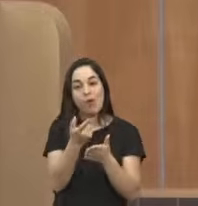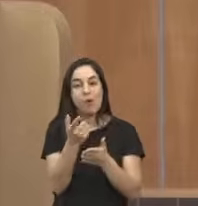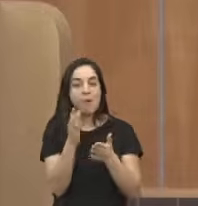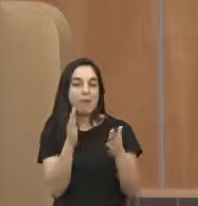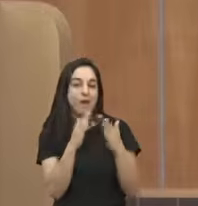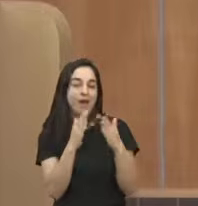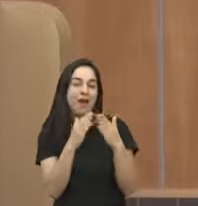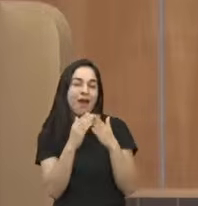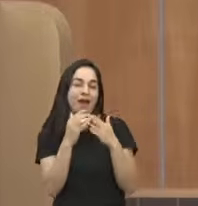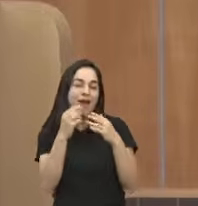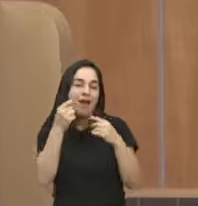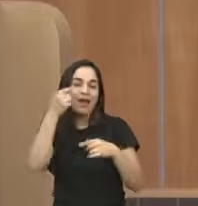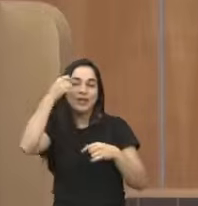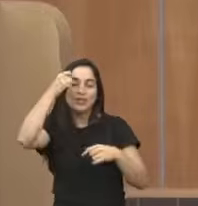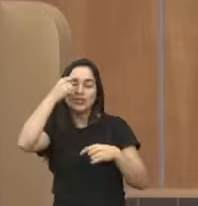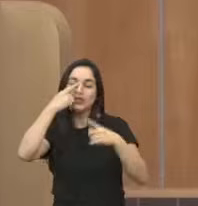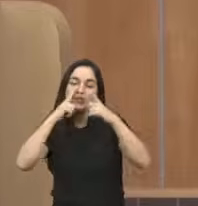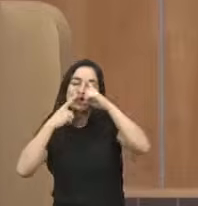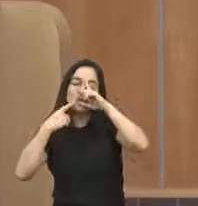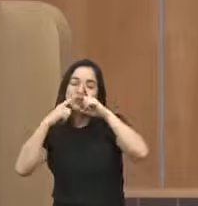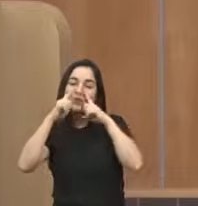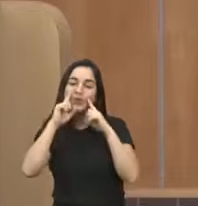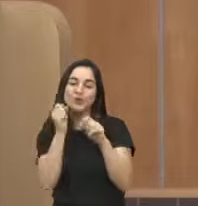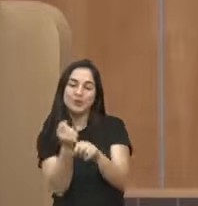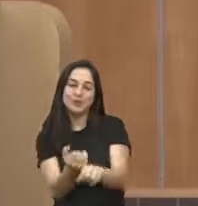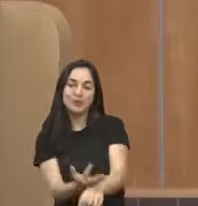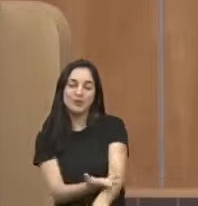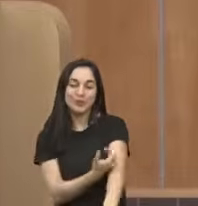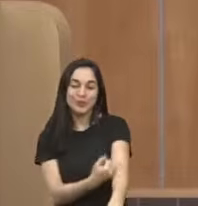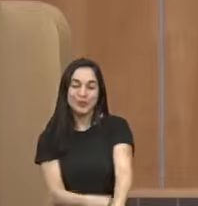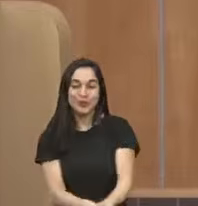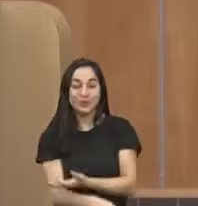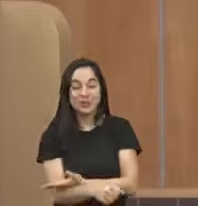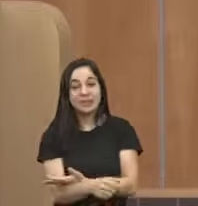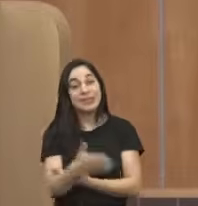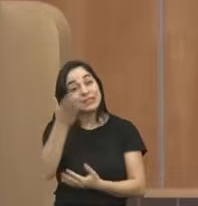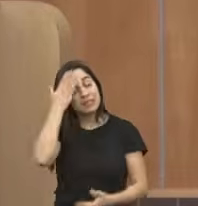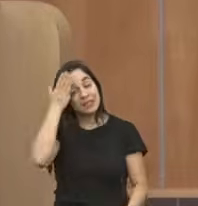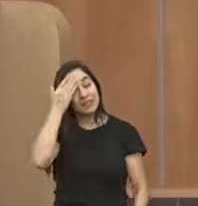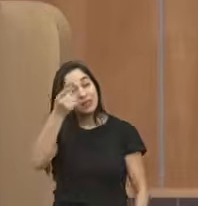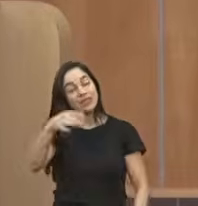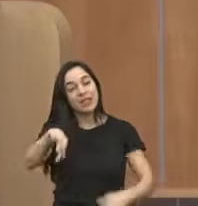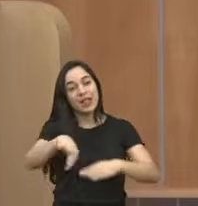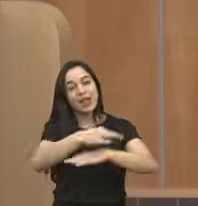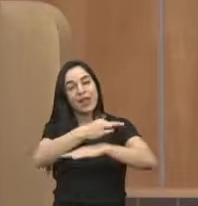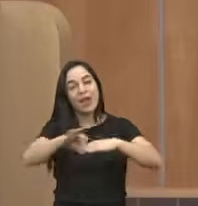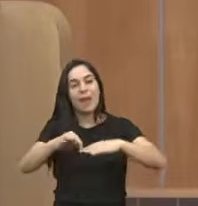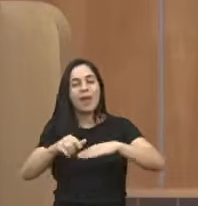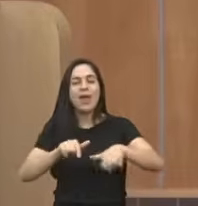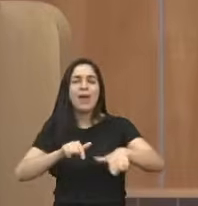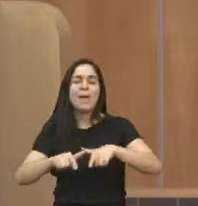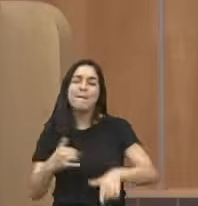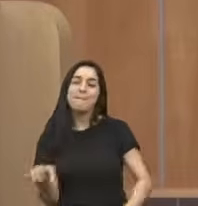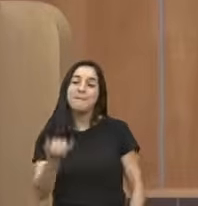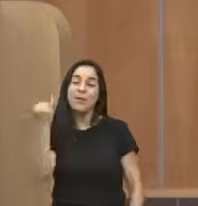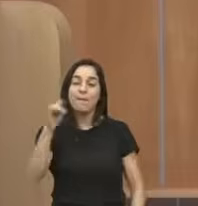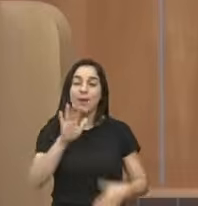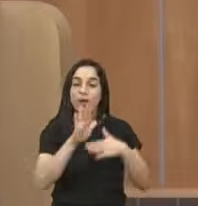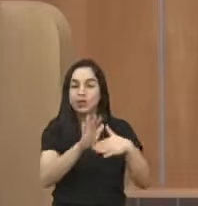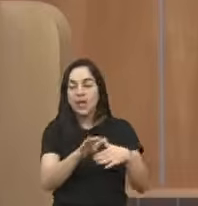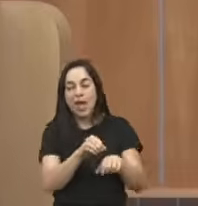aquela lágrima escorrendo, aquele sorriso no rosto, sabe como vocês são fundamentais para poder dar um direcionamento, para poder dar